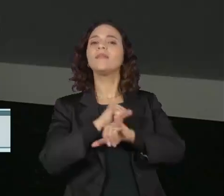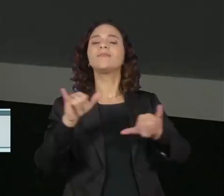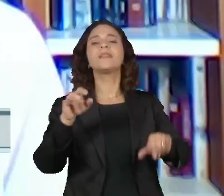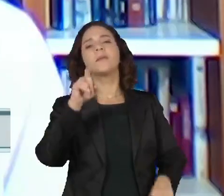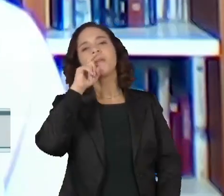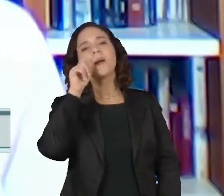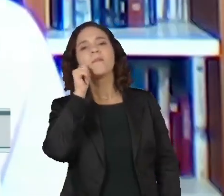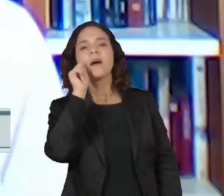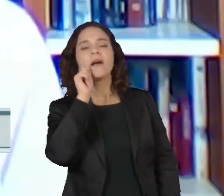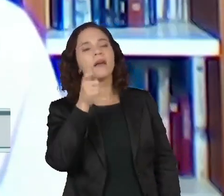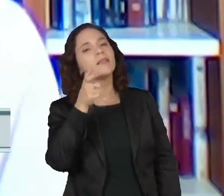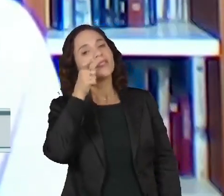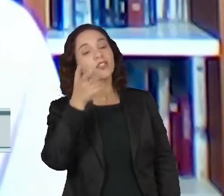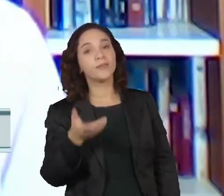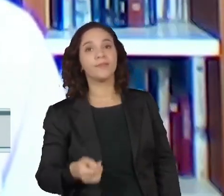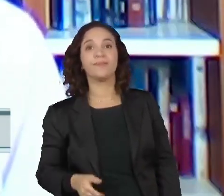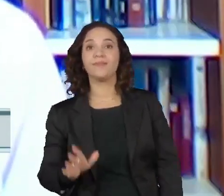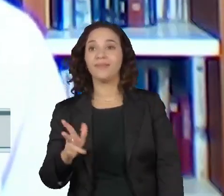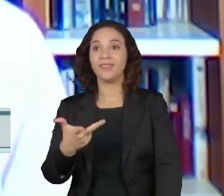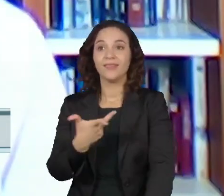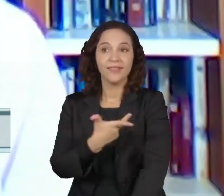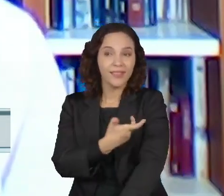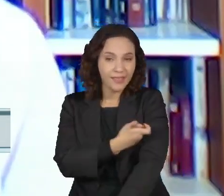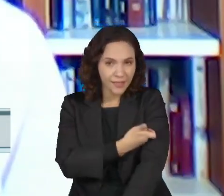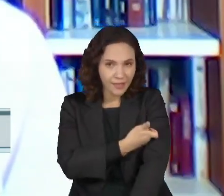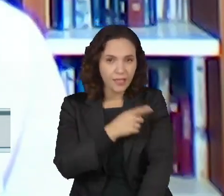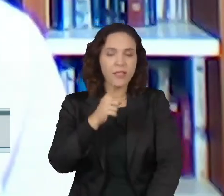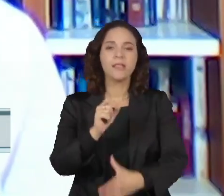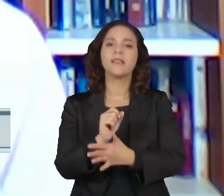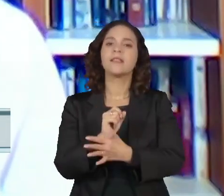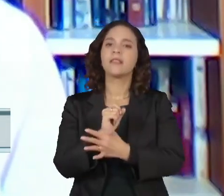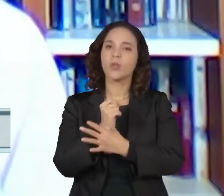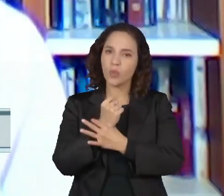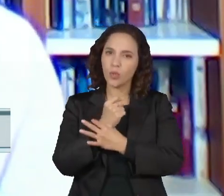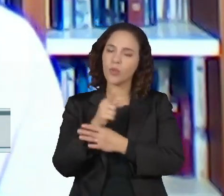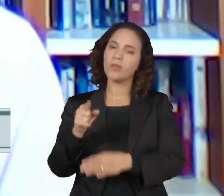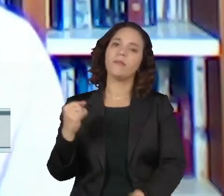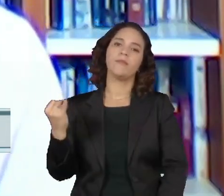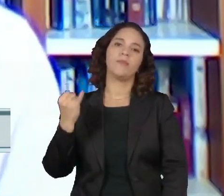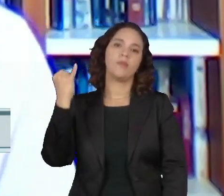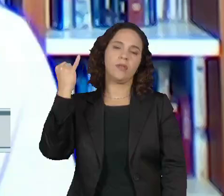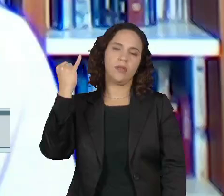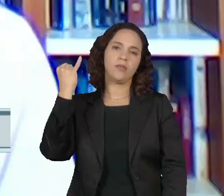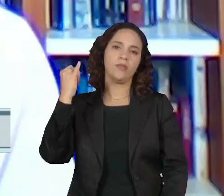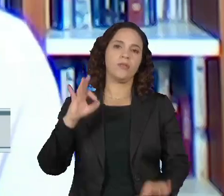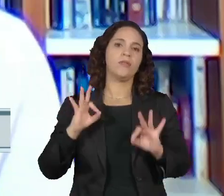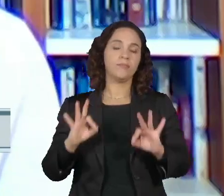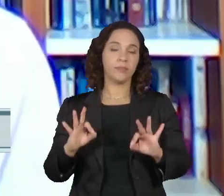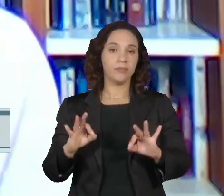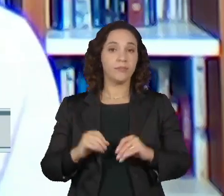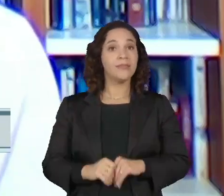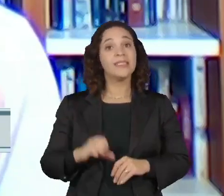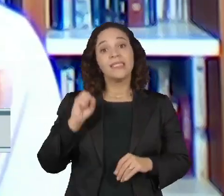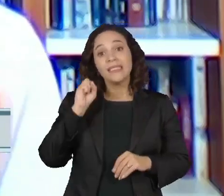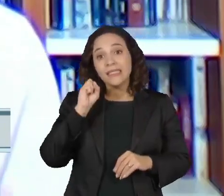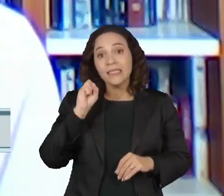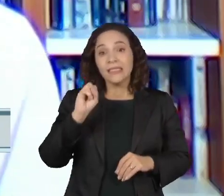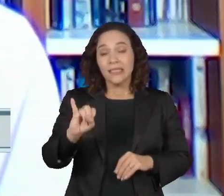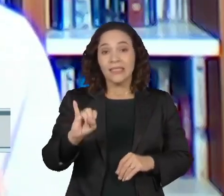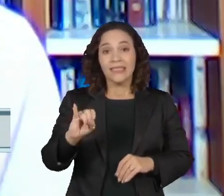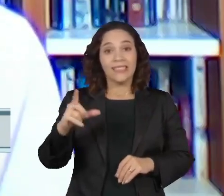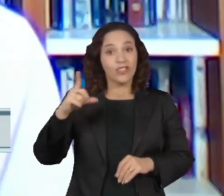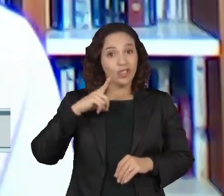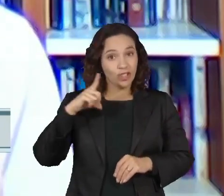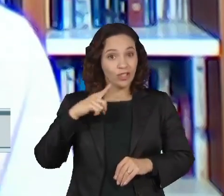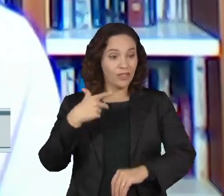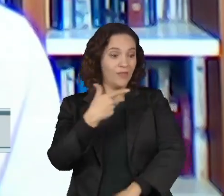assistem? As vacinas, elas são seguras e são eficazes. A partir do momento que tem uma vacina